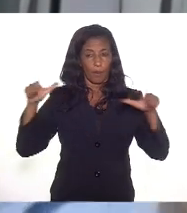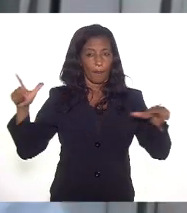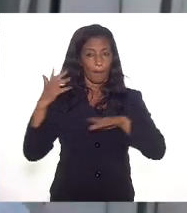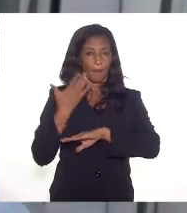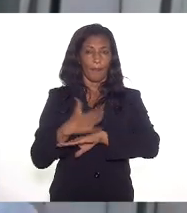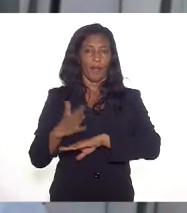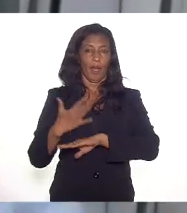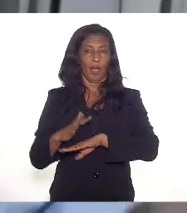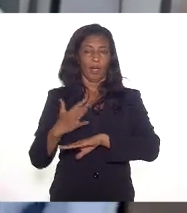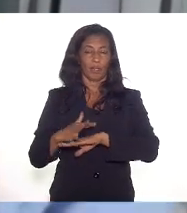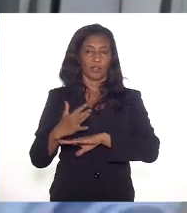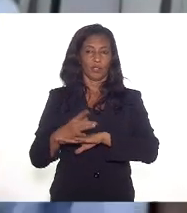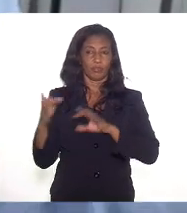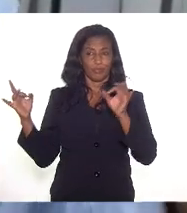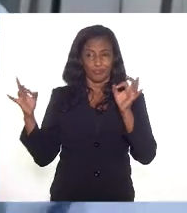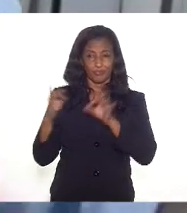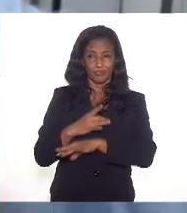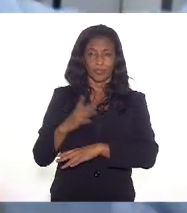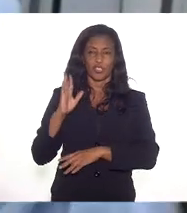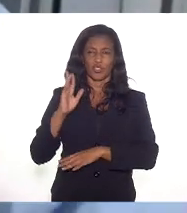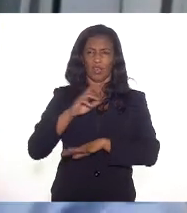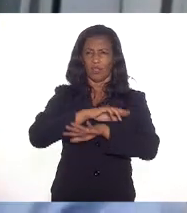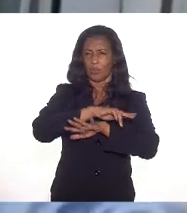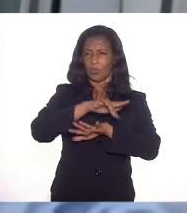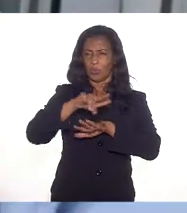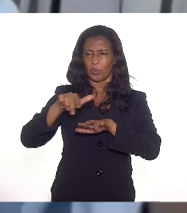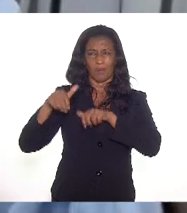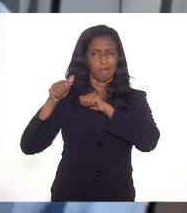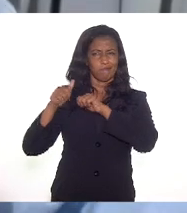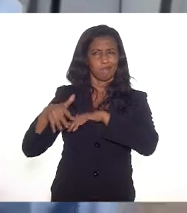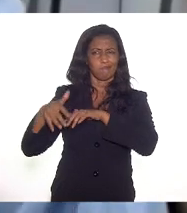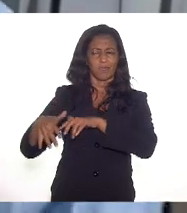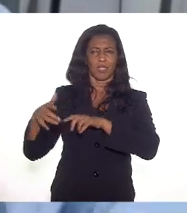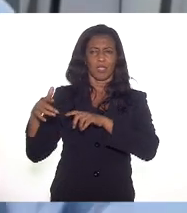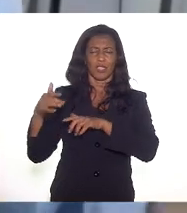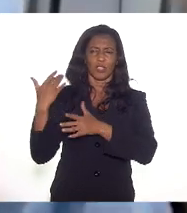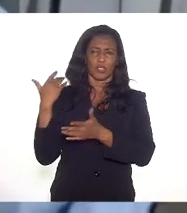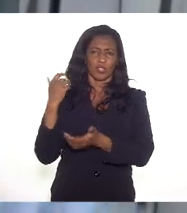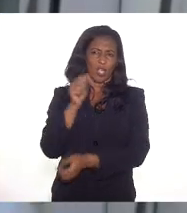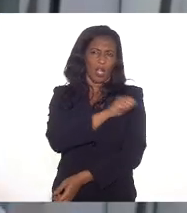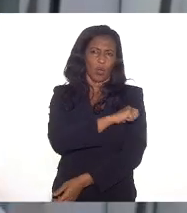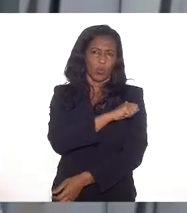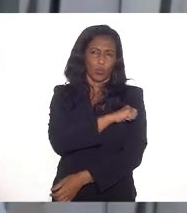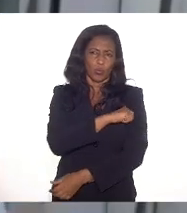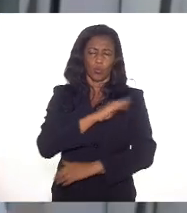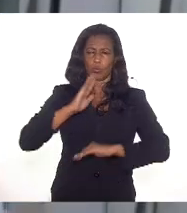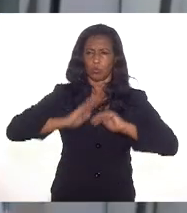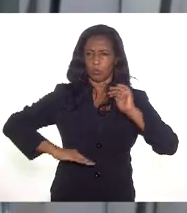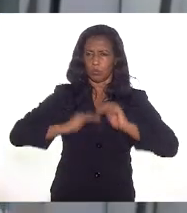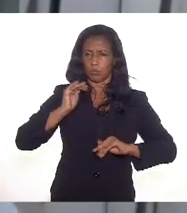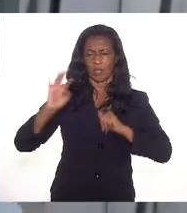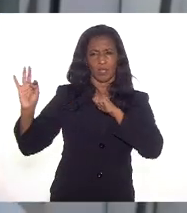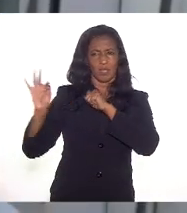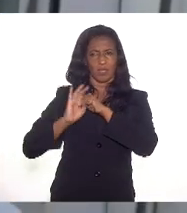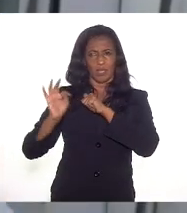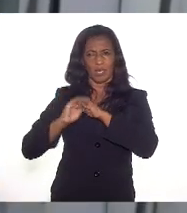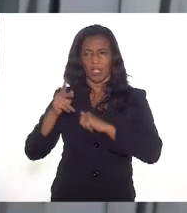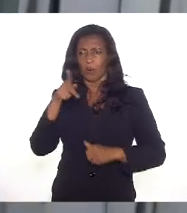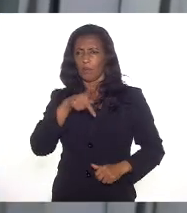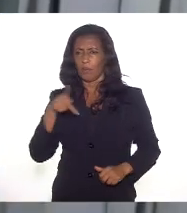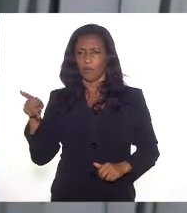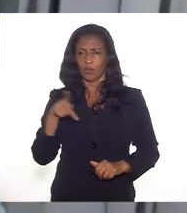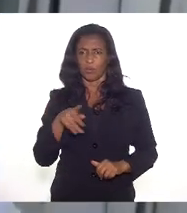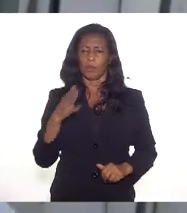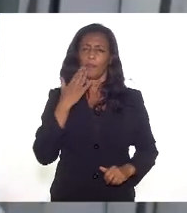prática, concreta, e já há várias manifestações de estudantes, professores, servidores técnicos administrativos